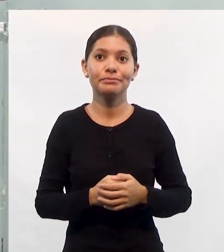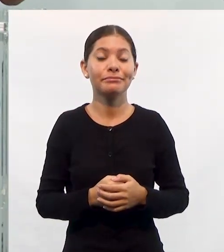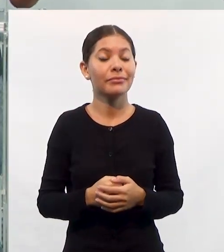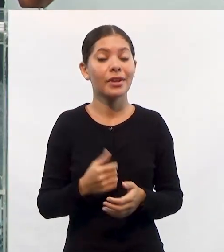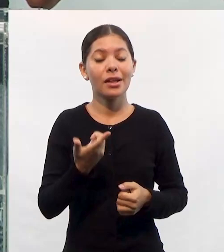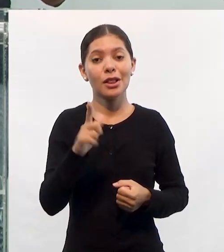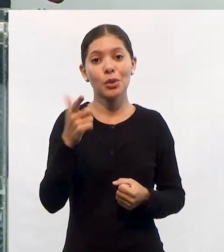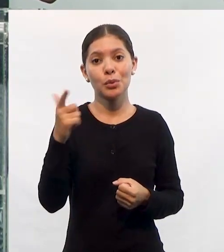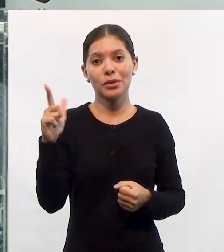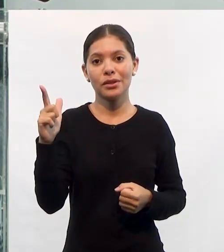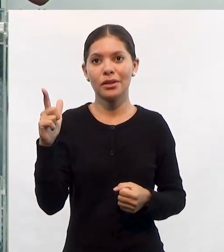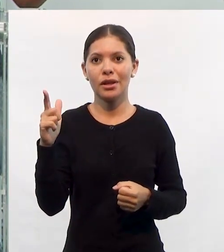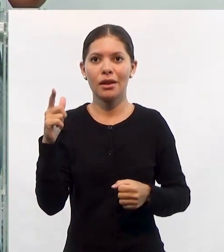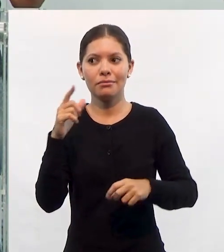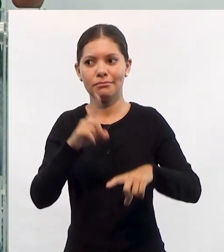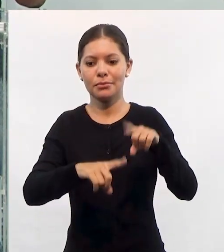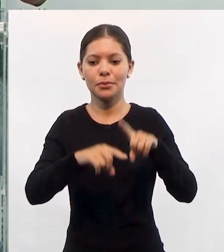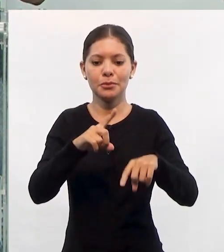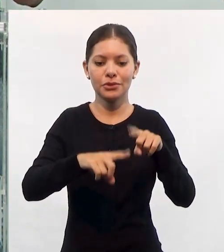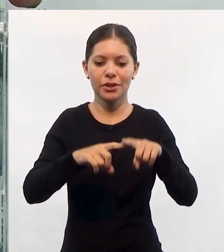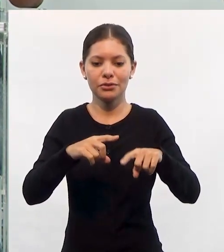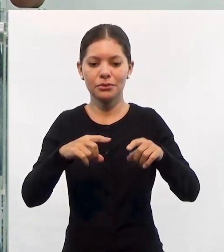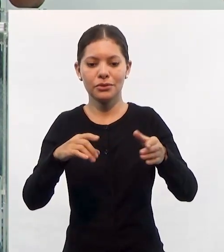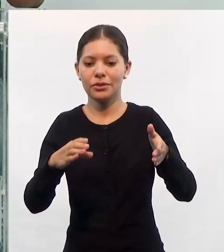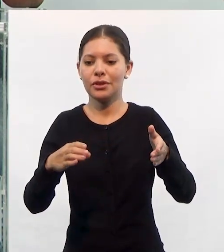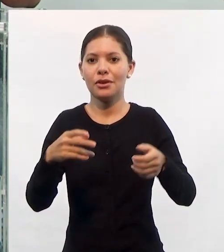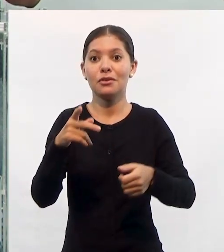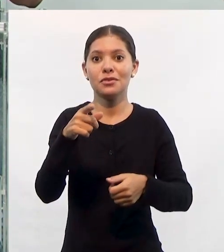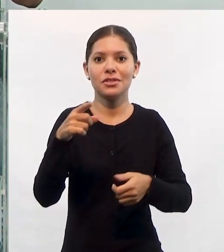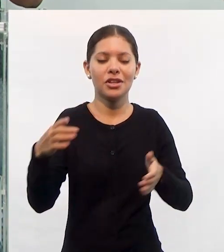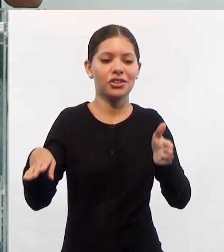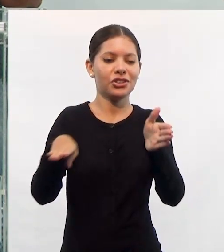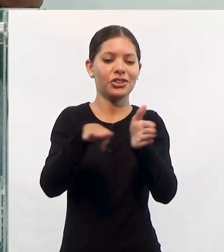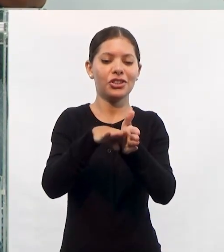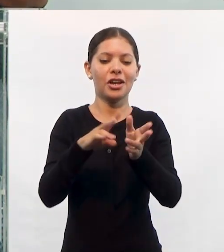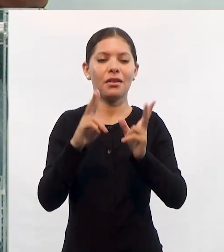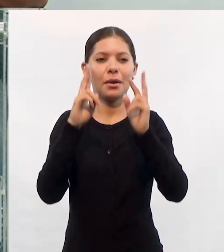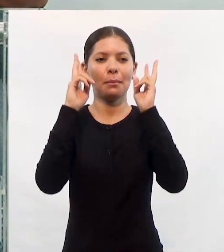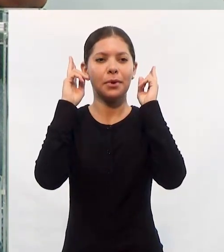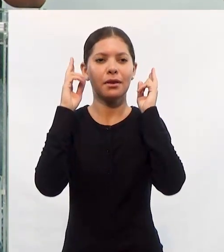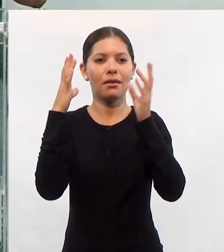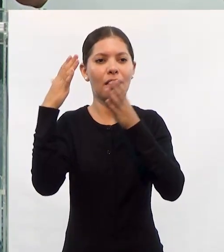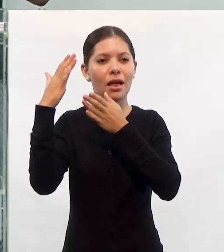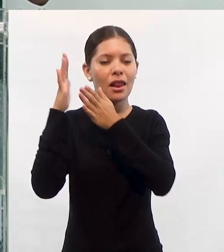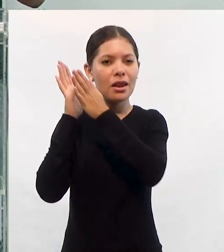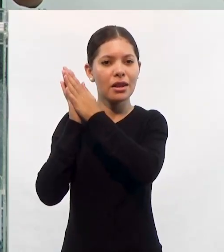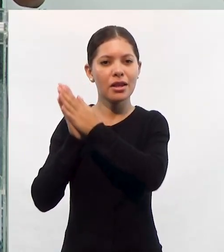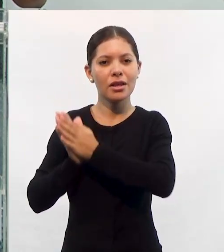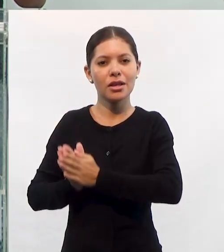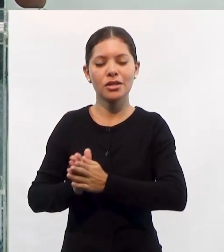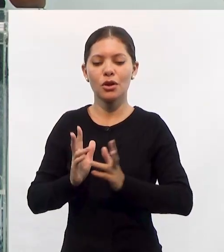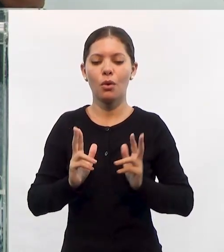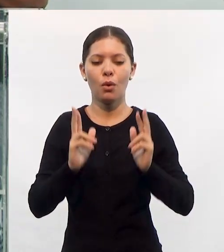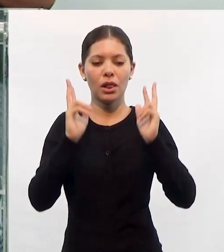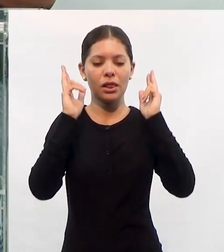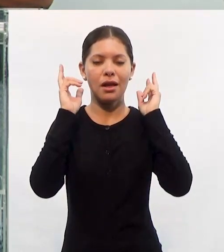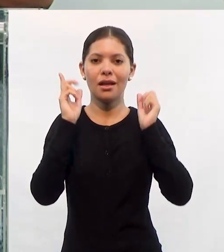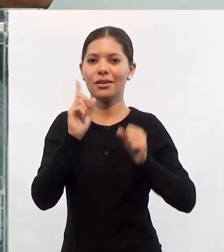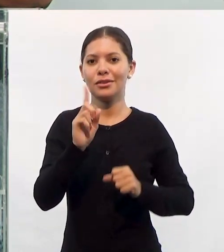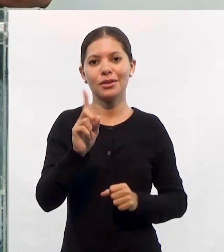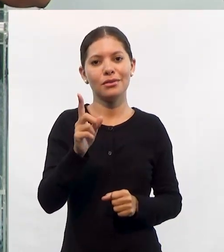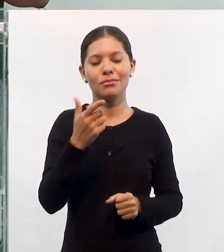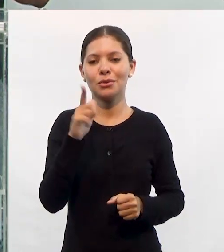que você possa chegar lá e fazer cortar o seu cabelo, alisar tudo. Tem que ter uma